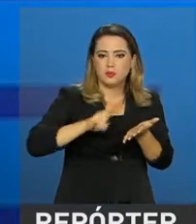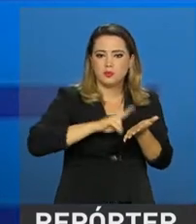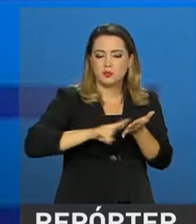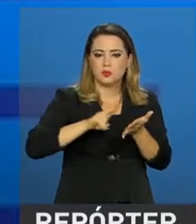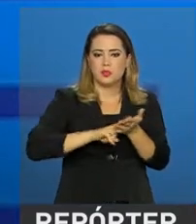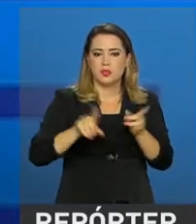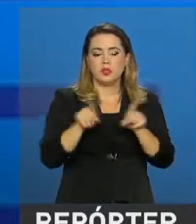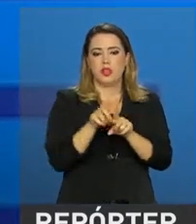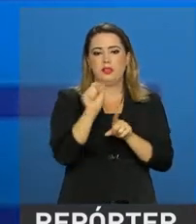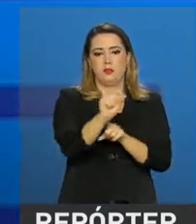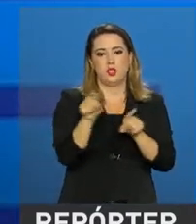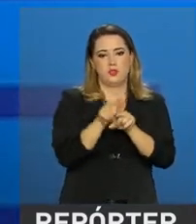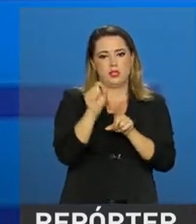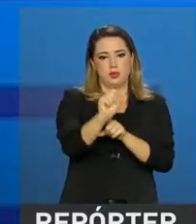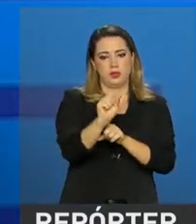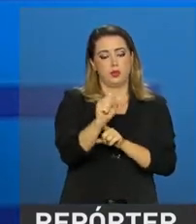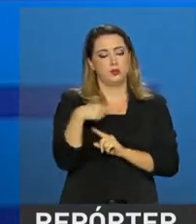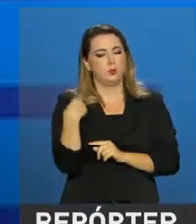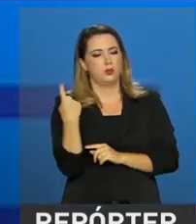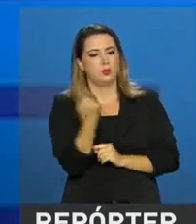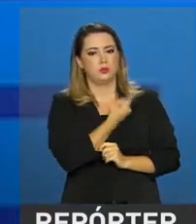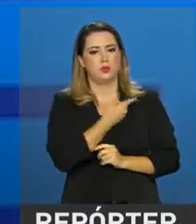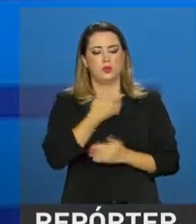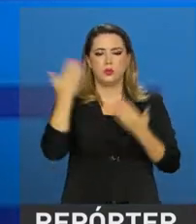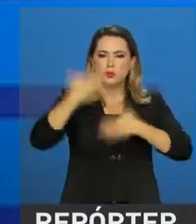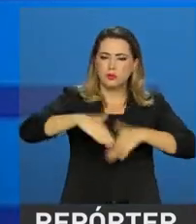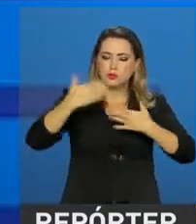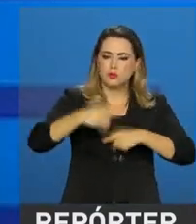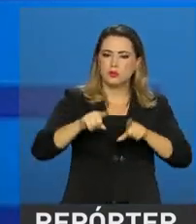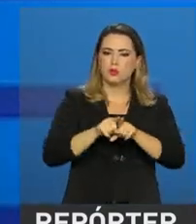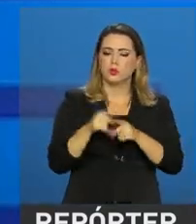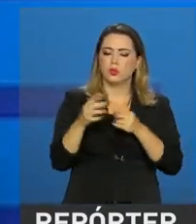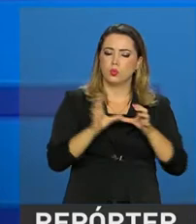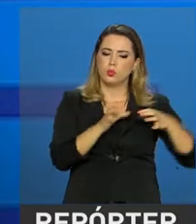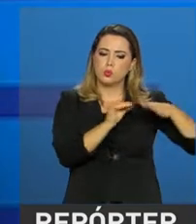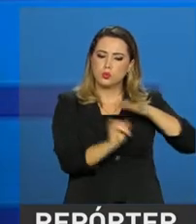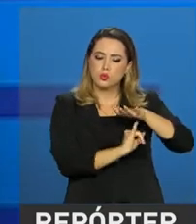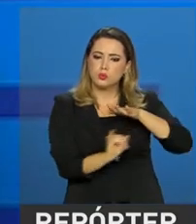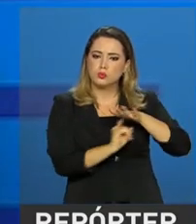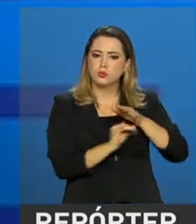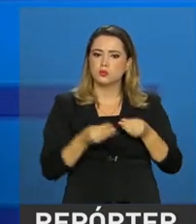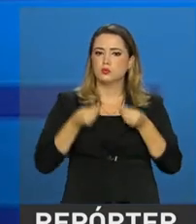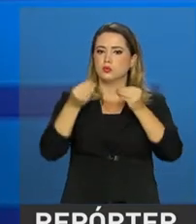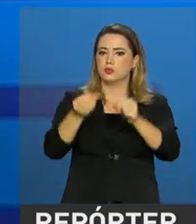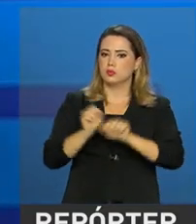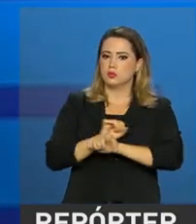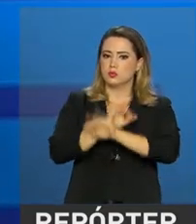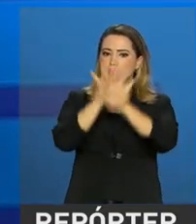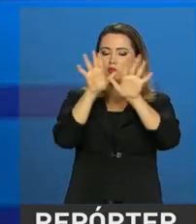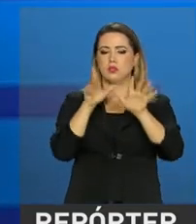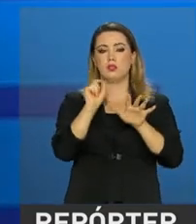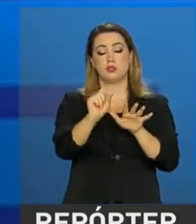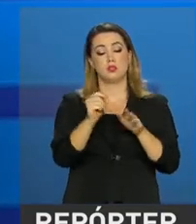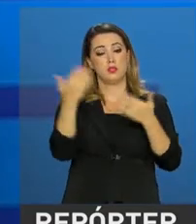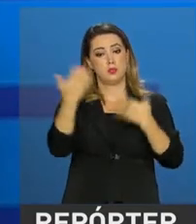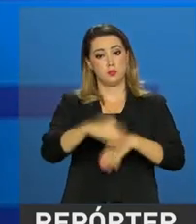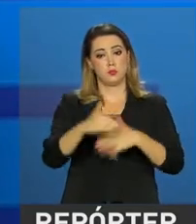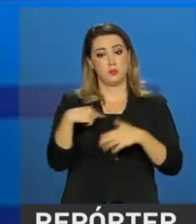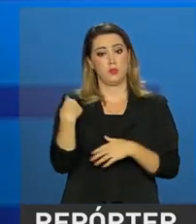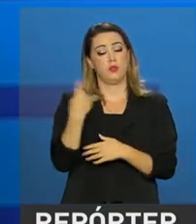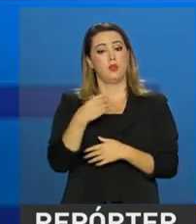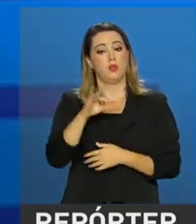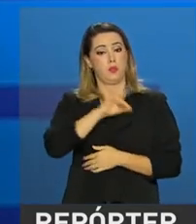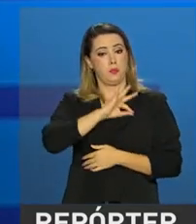INEP, Polícia Federal e todas as outras instituições, né, que participam, garantindo a lisura do certame, né? A Polícia Federal,